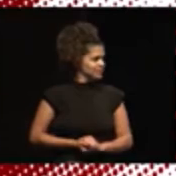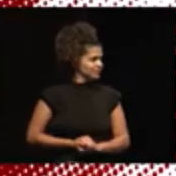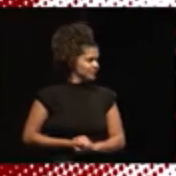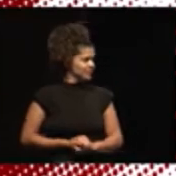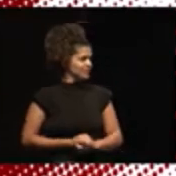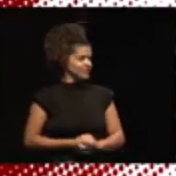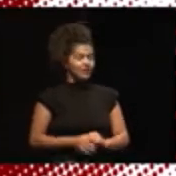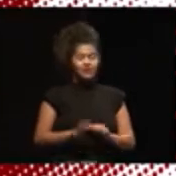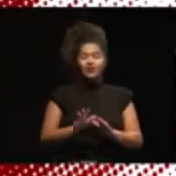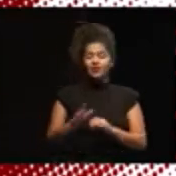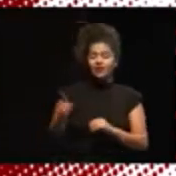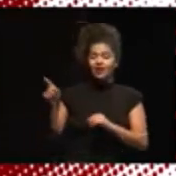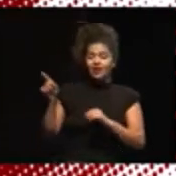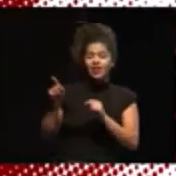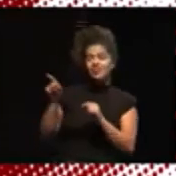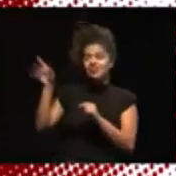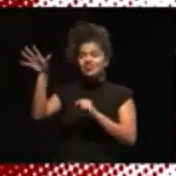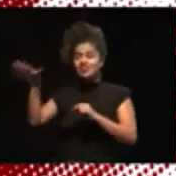Eu vim de lá,